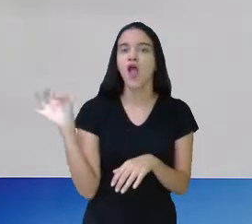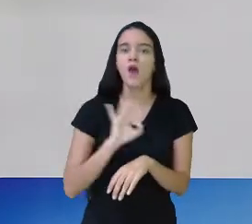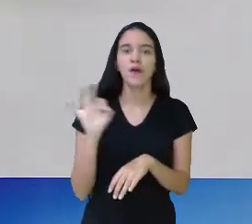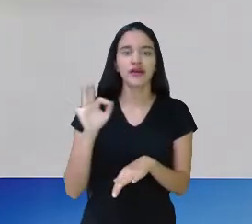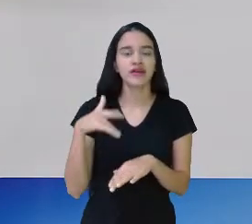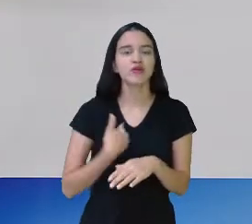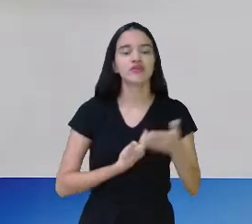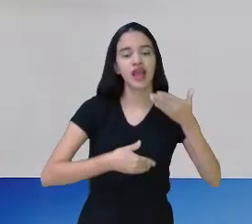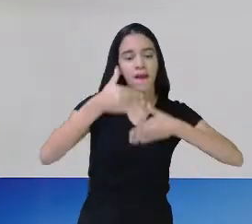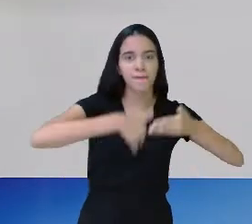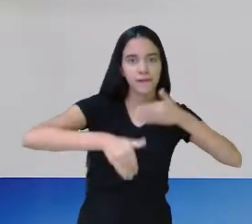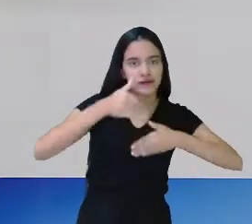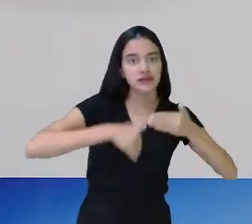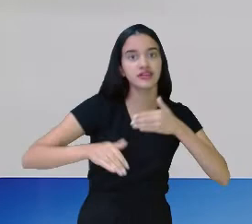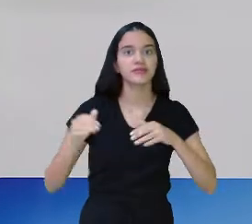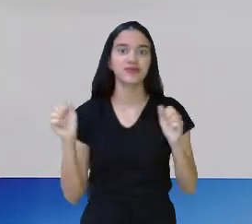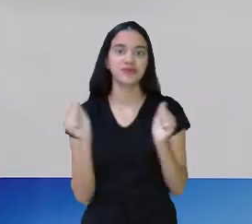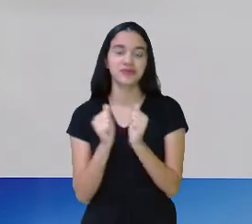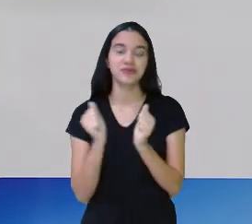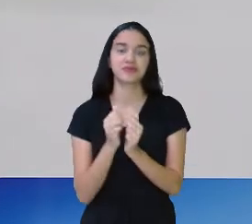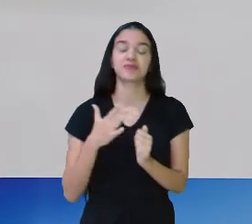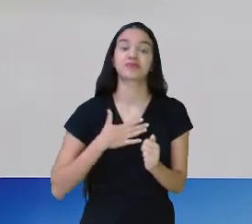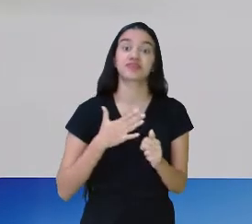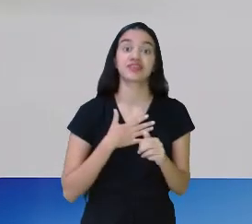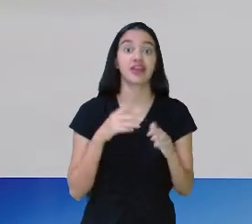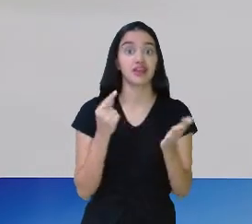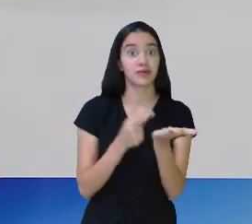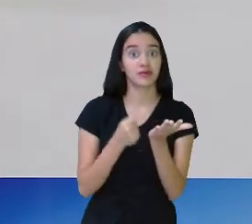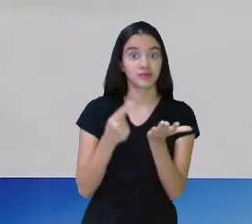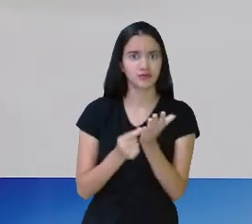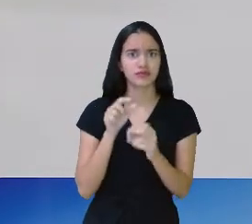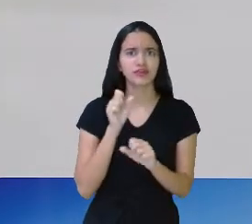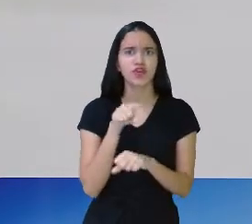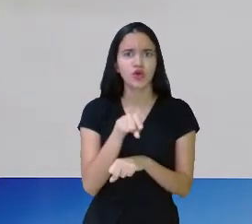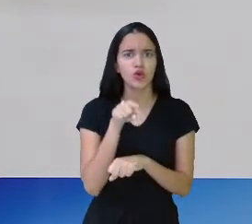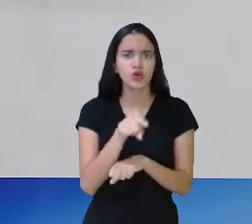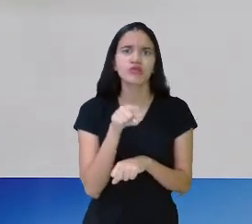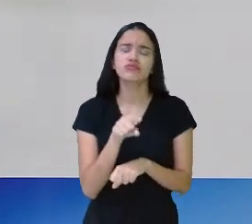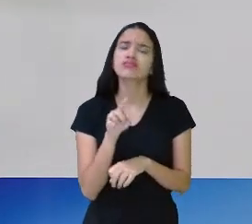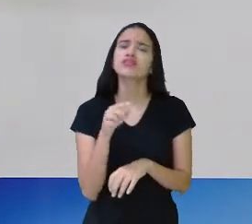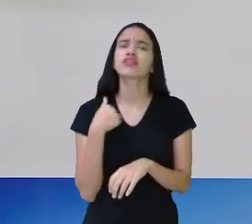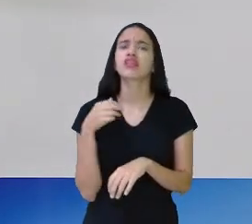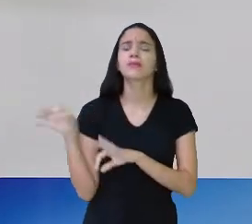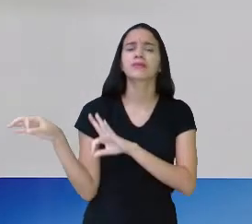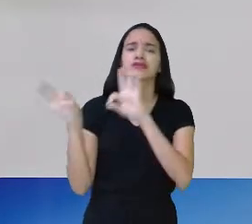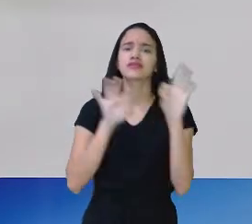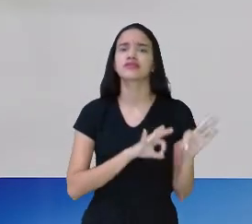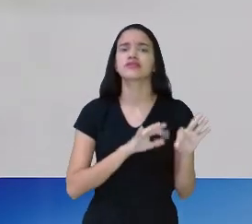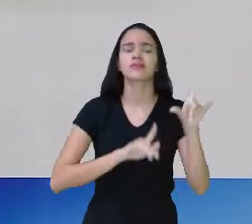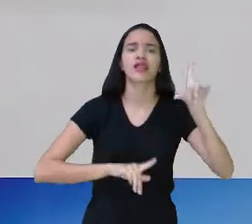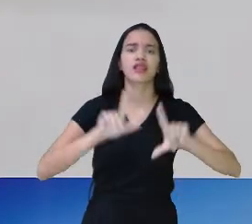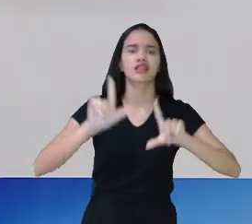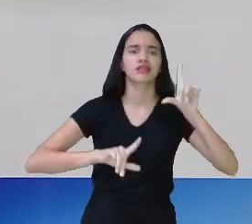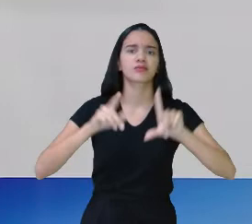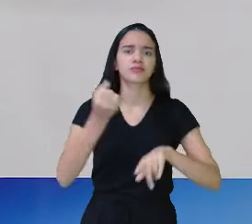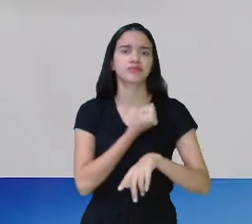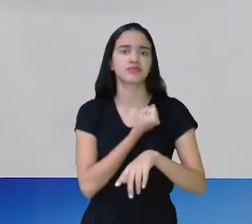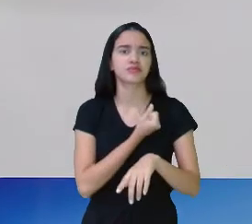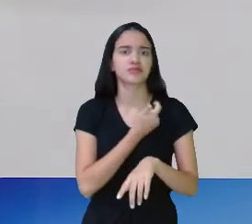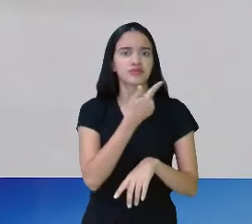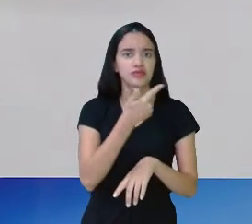vocês participam junto comigo. Além do aplicativo, você certamente está me vendo pela TV Nova Nordeste,